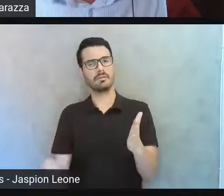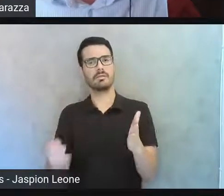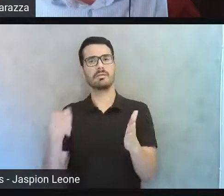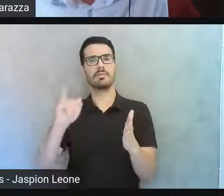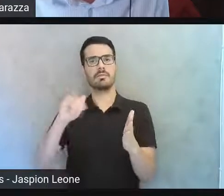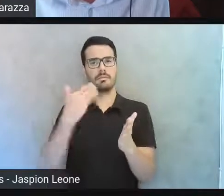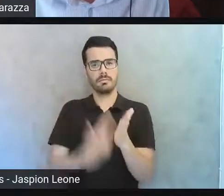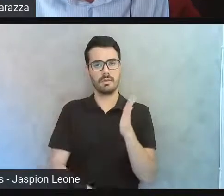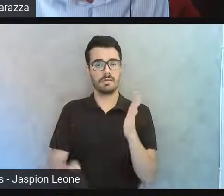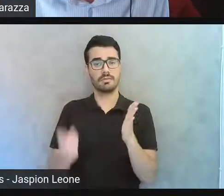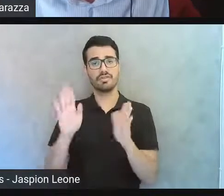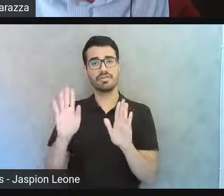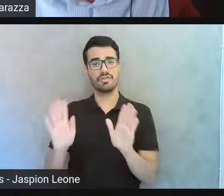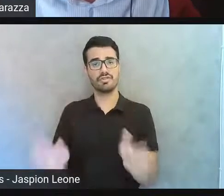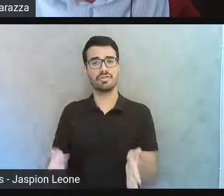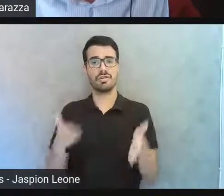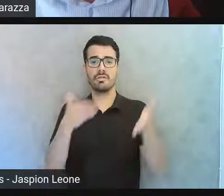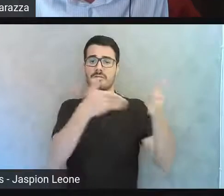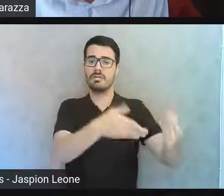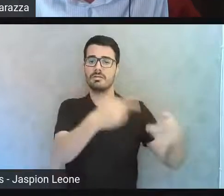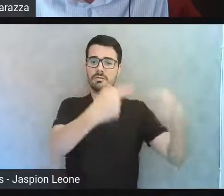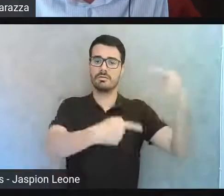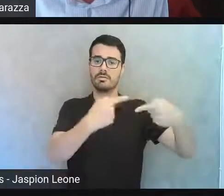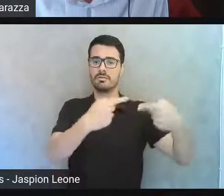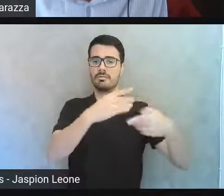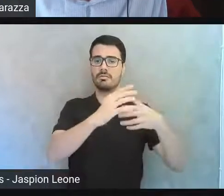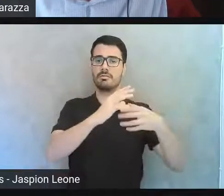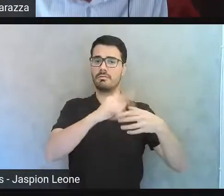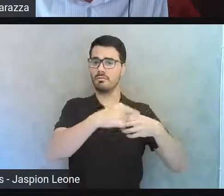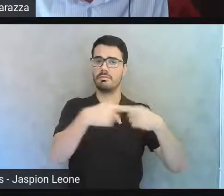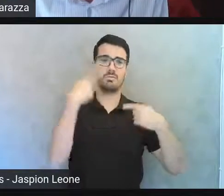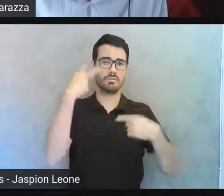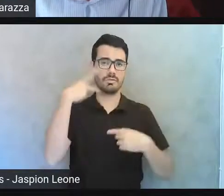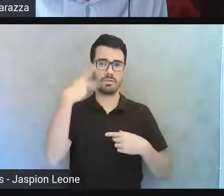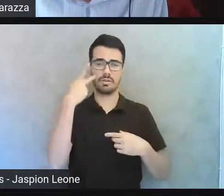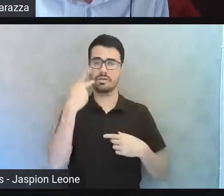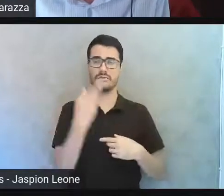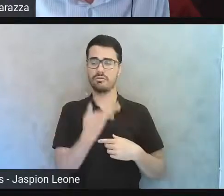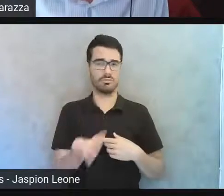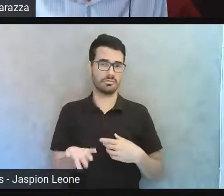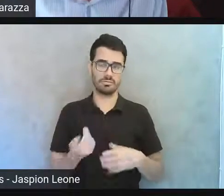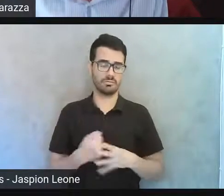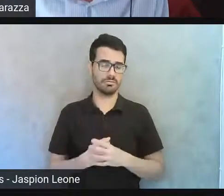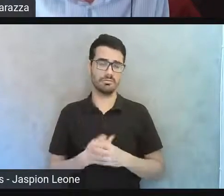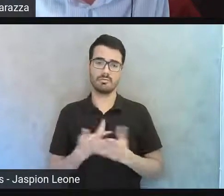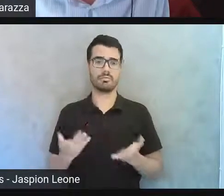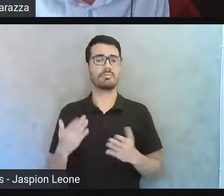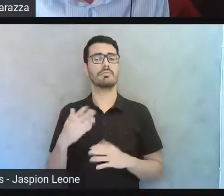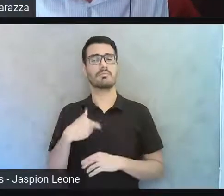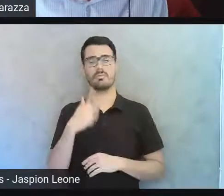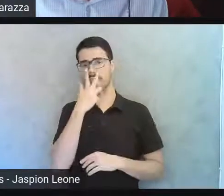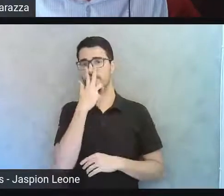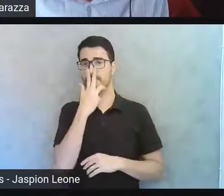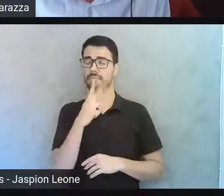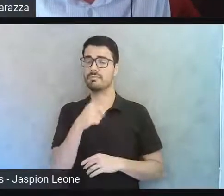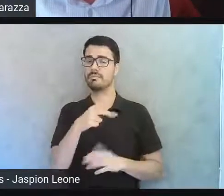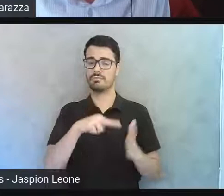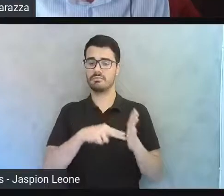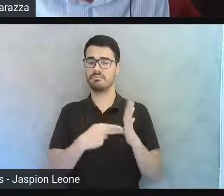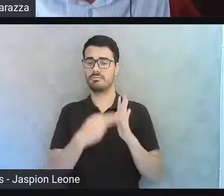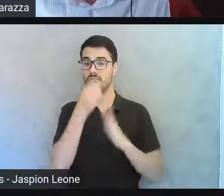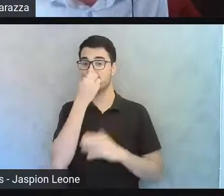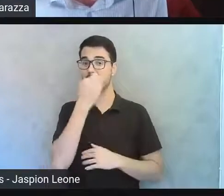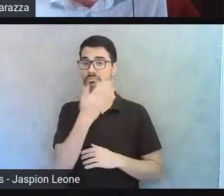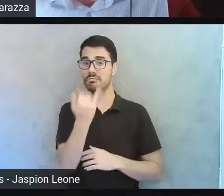já participam mesmo do debate político, né, independentemente de poder doar ou não. Então, acho que faz sentido permitir a doação